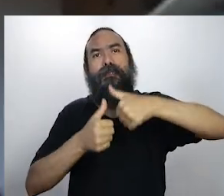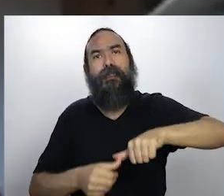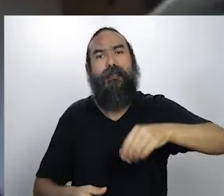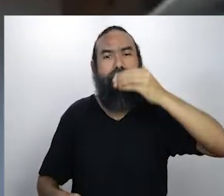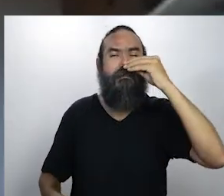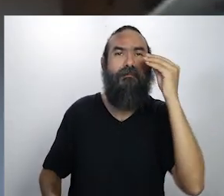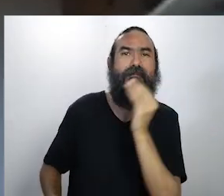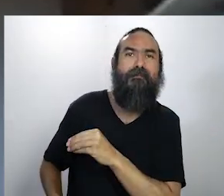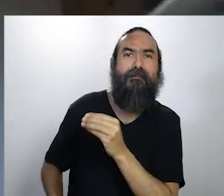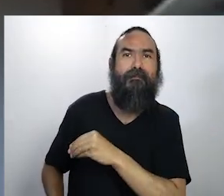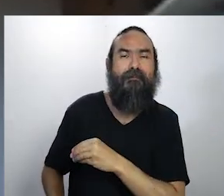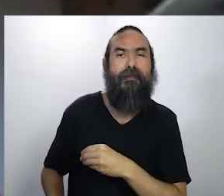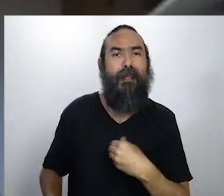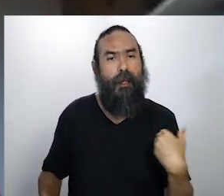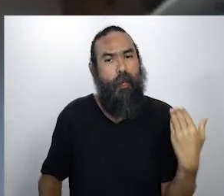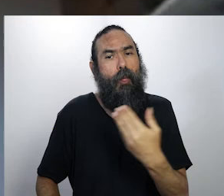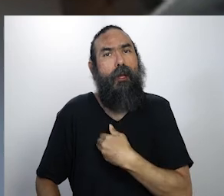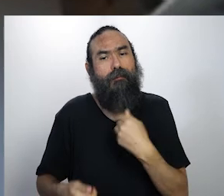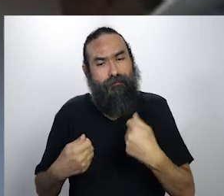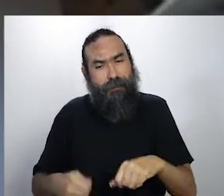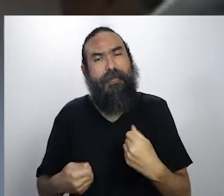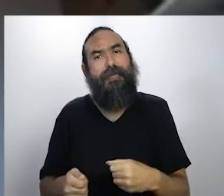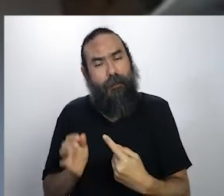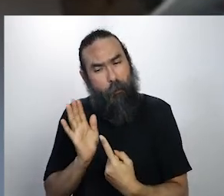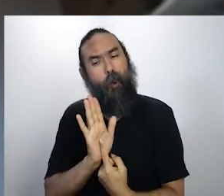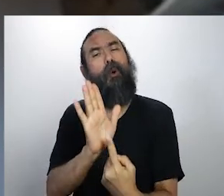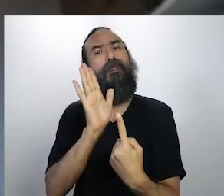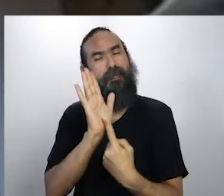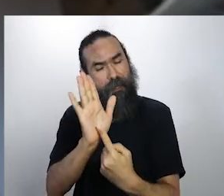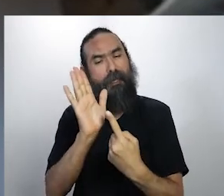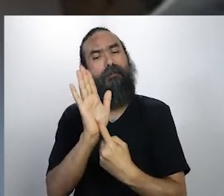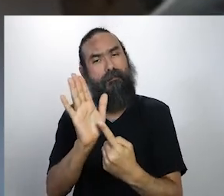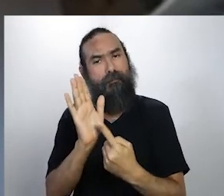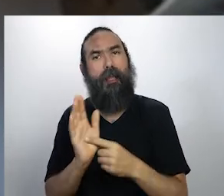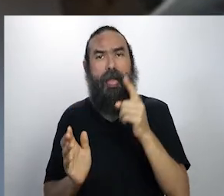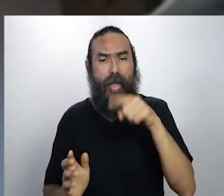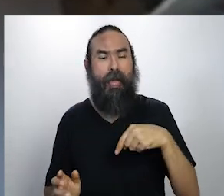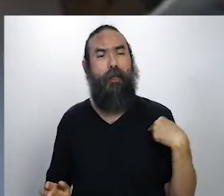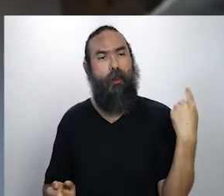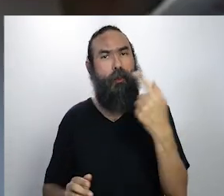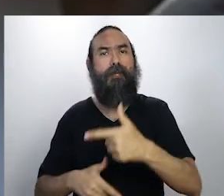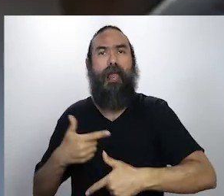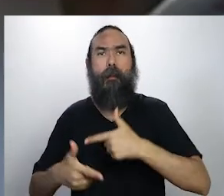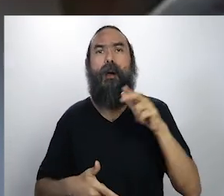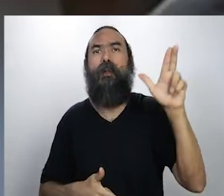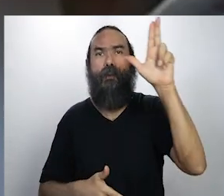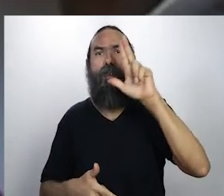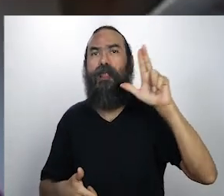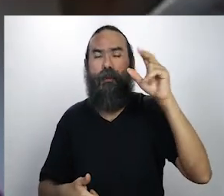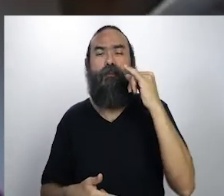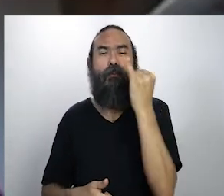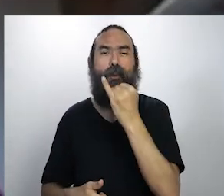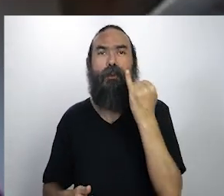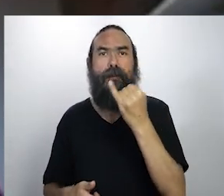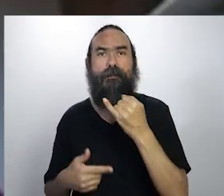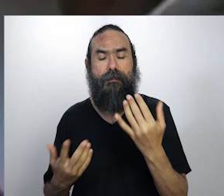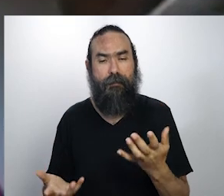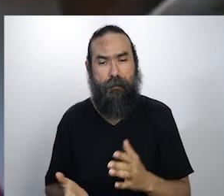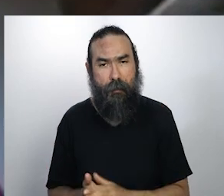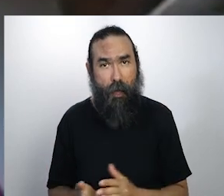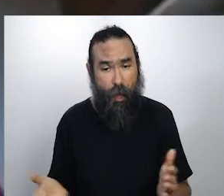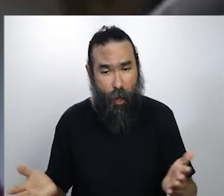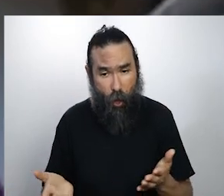isso como um campo de disputas e nós temos que explicitar isso. Eu acho que é um papel também da universidade, né? Eu acho que só